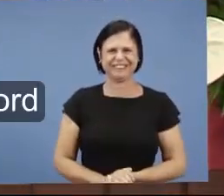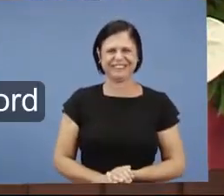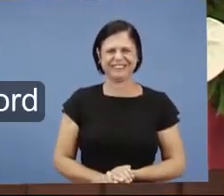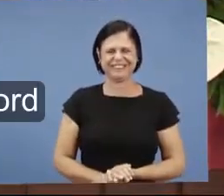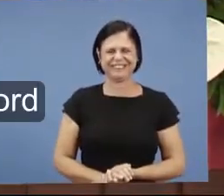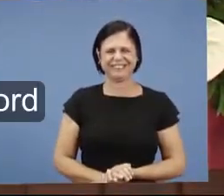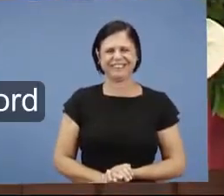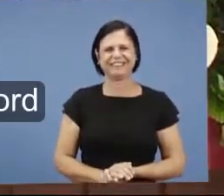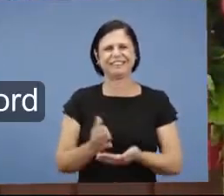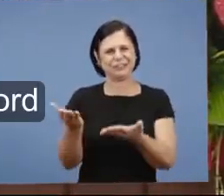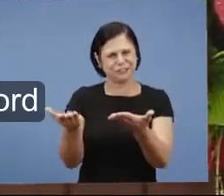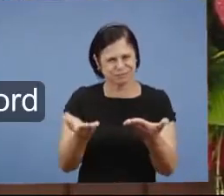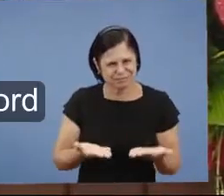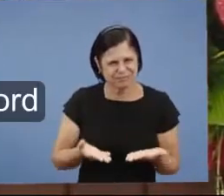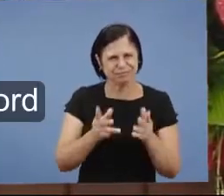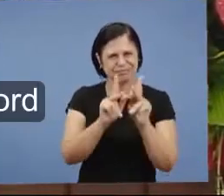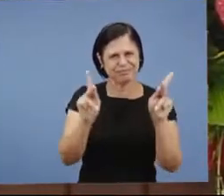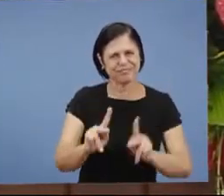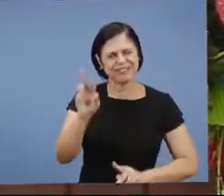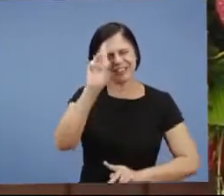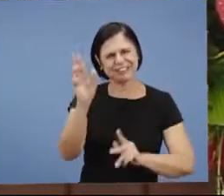Saúdo os irmãos com a paz do Senhor.